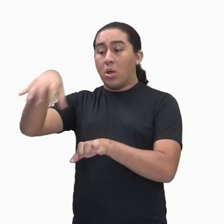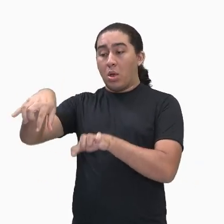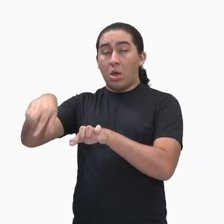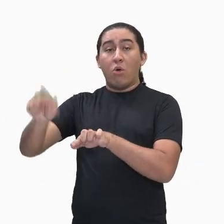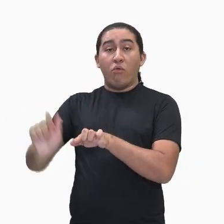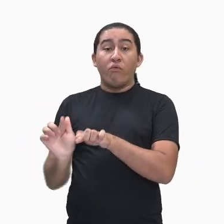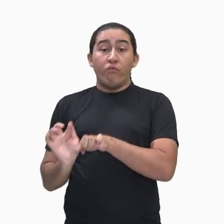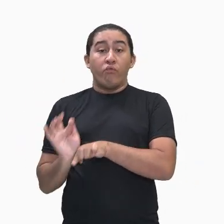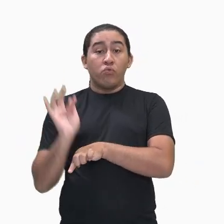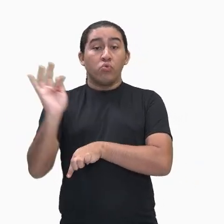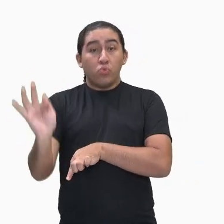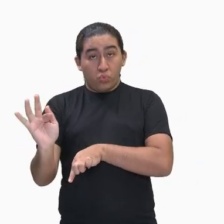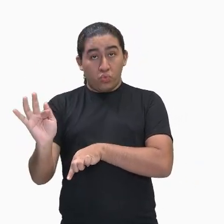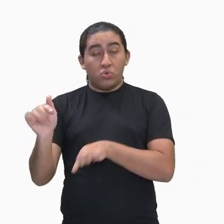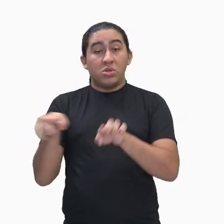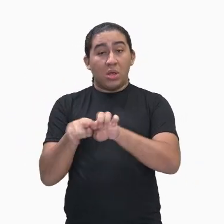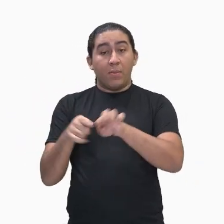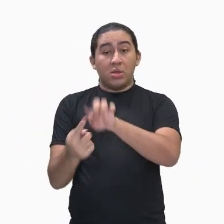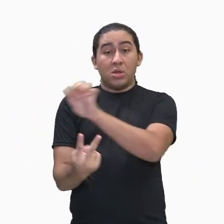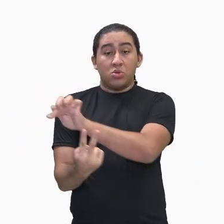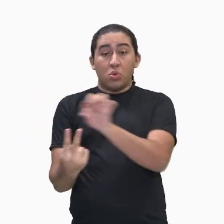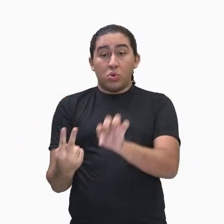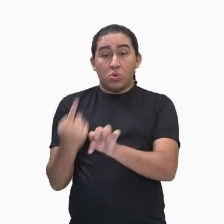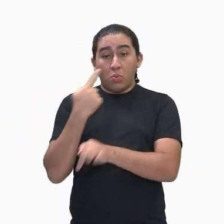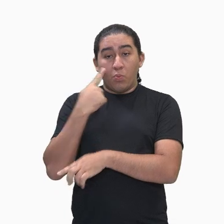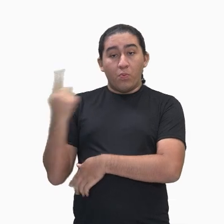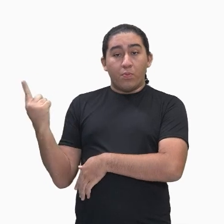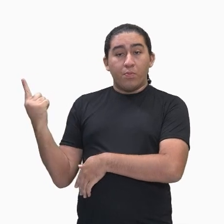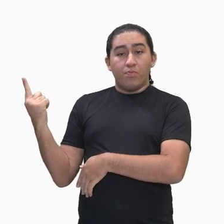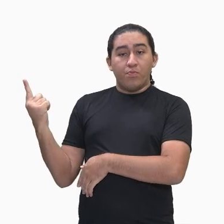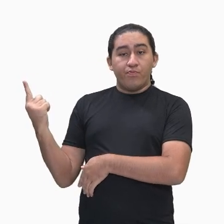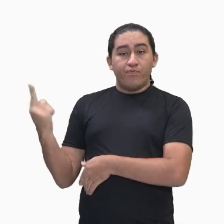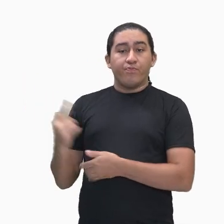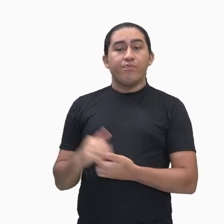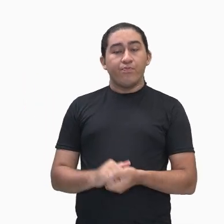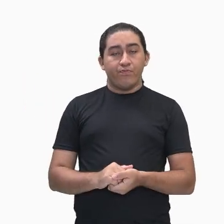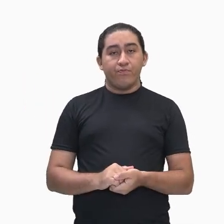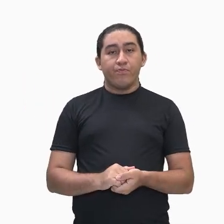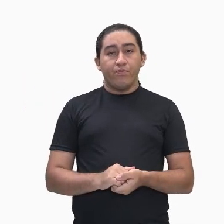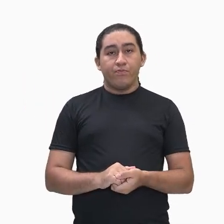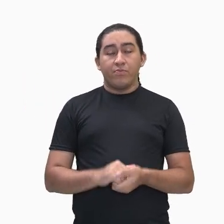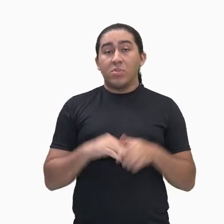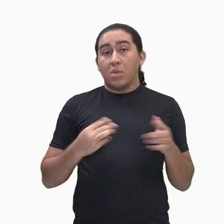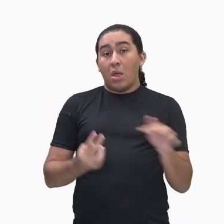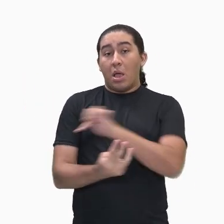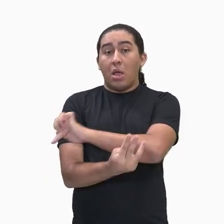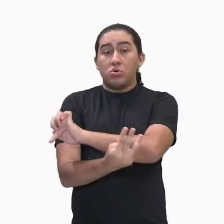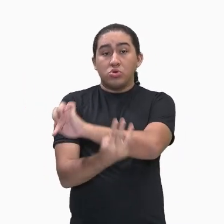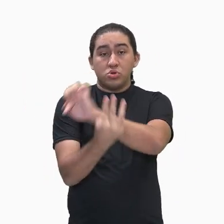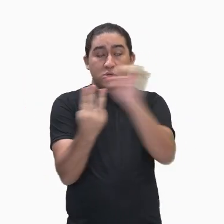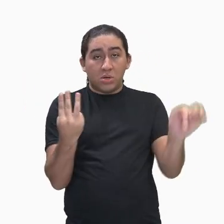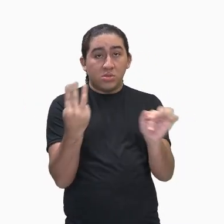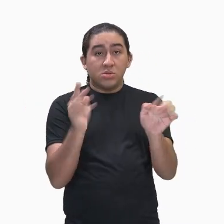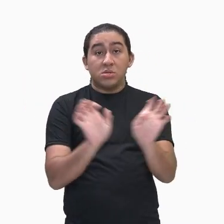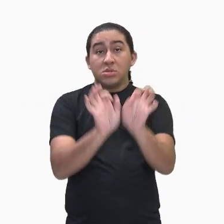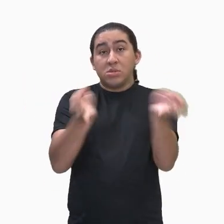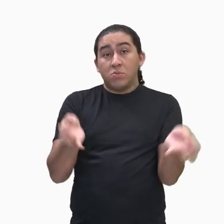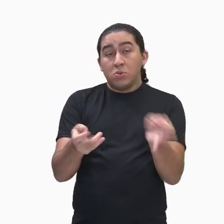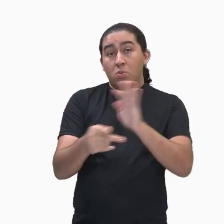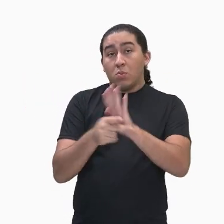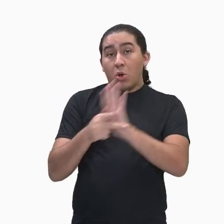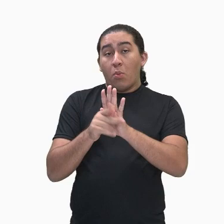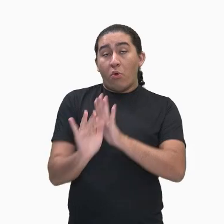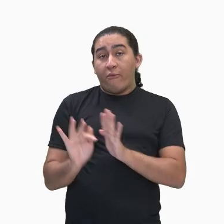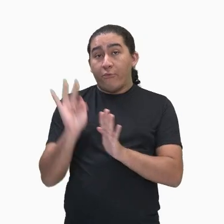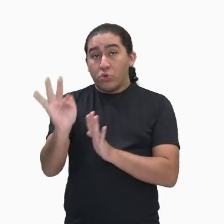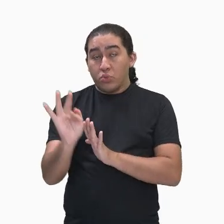do presente e futuro do pretérito. Então, esses são os tempos simples do